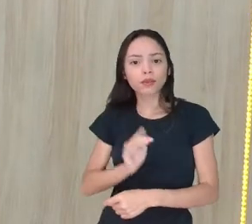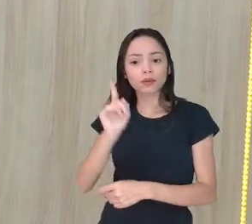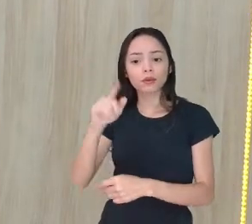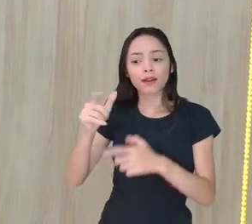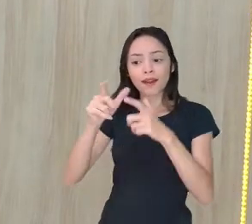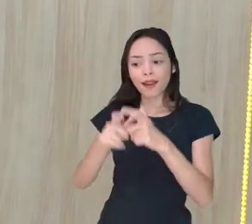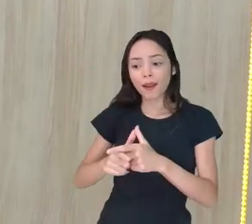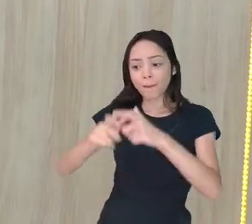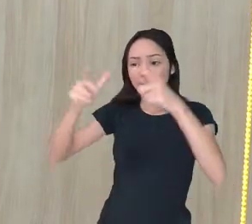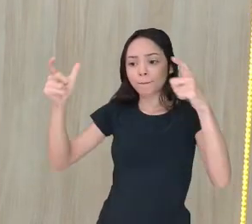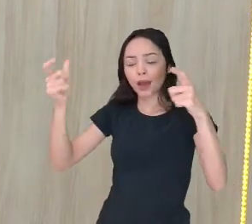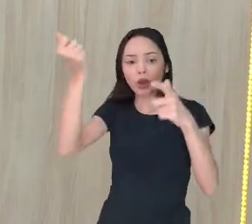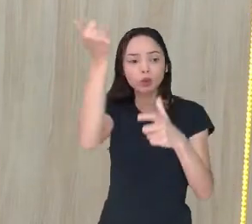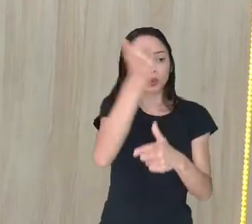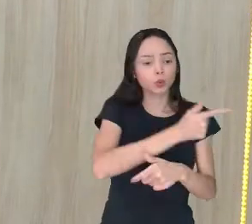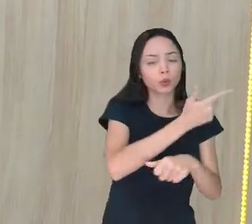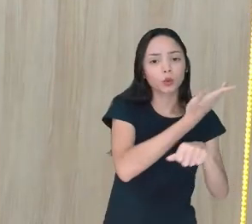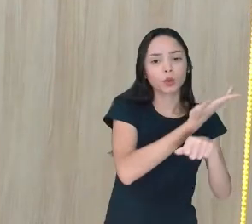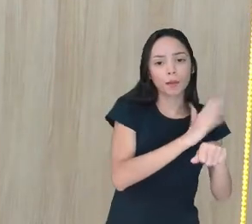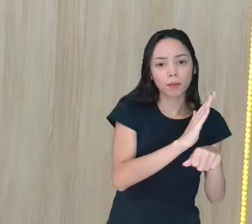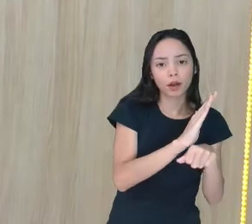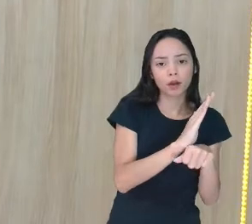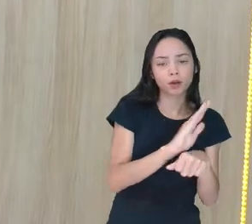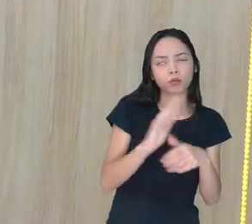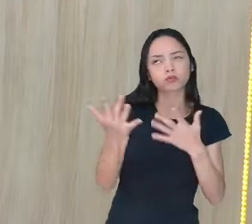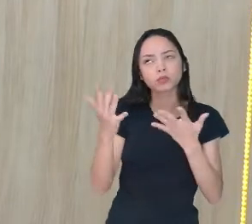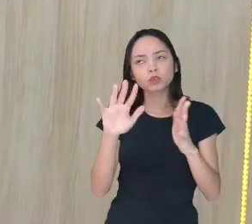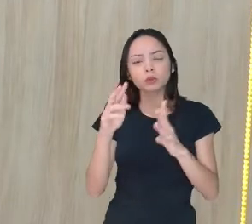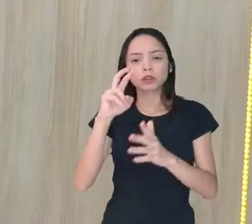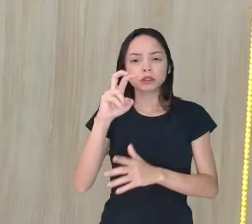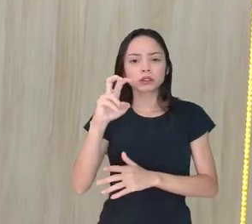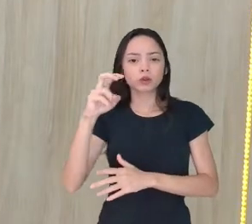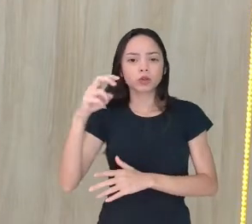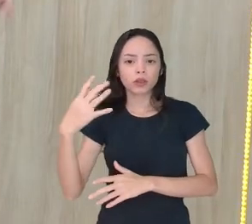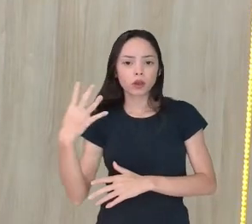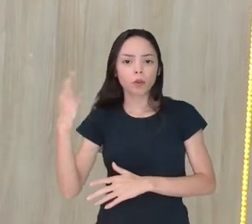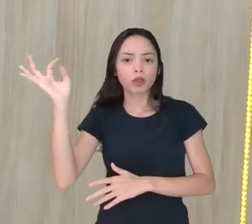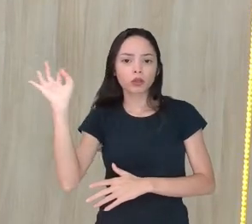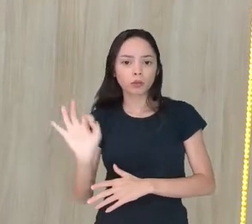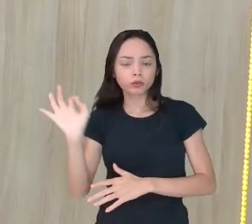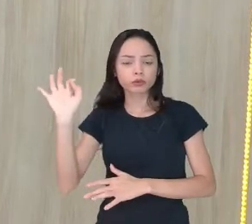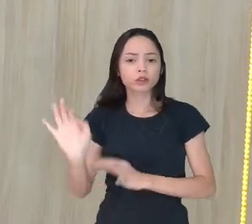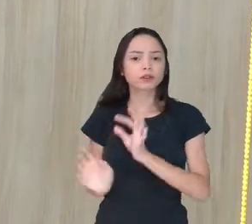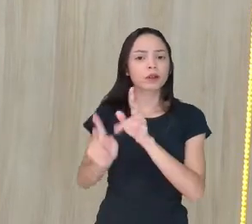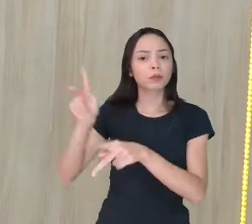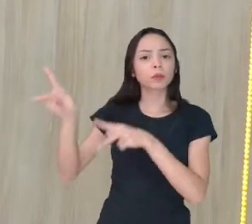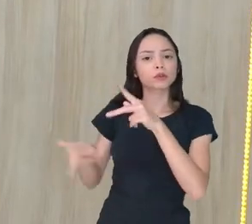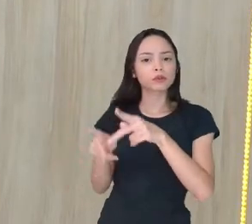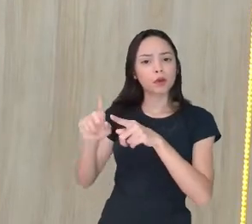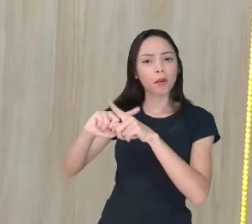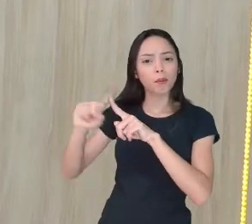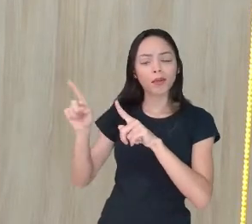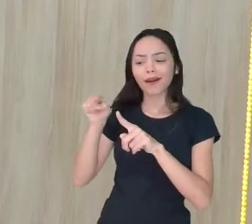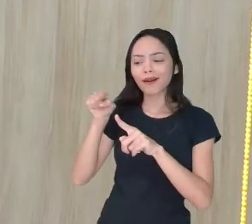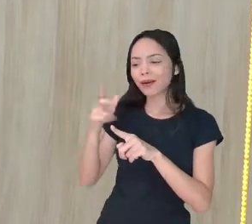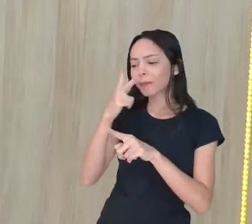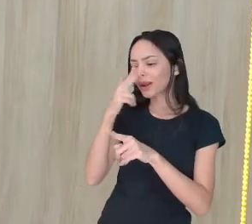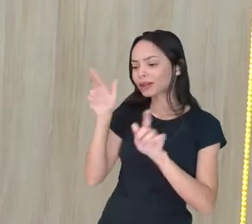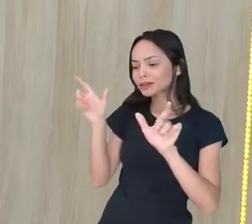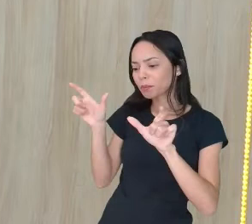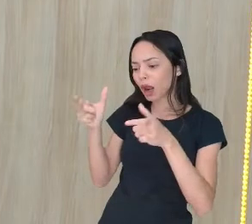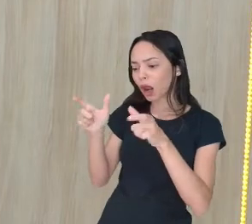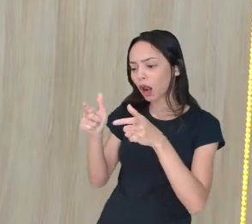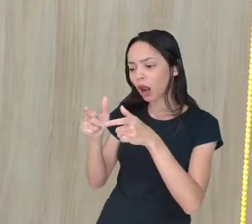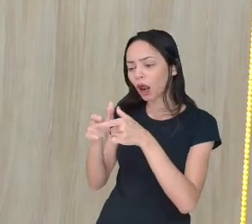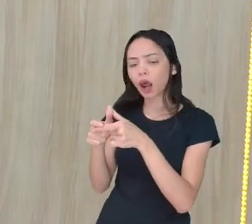são maioria da população, algo em torno de 54% da população, mas são colocados dentro desses grupos minoritários.